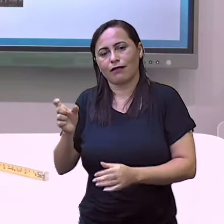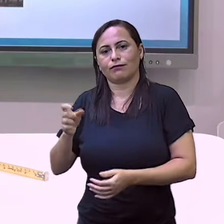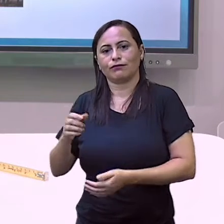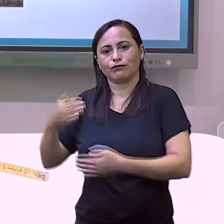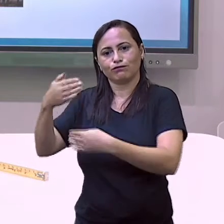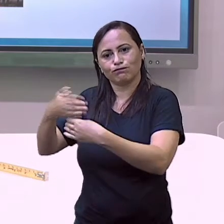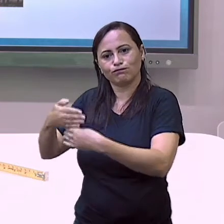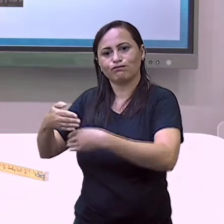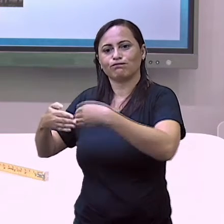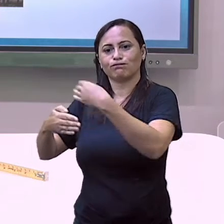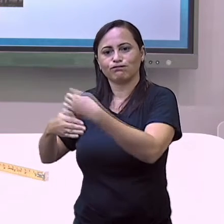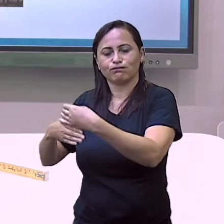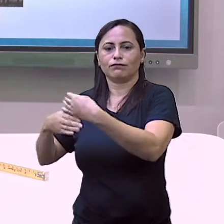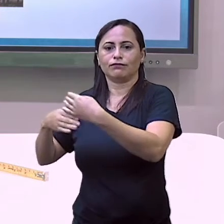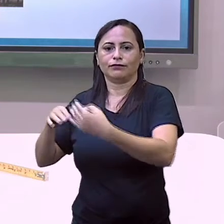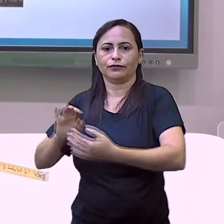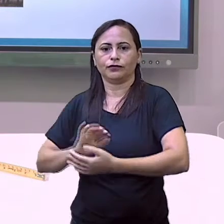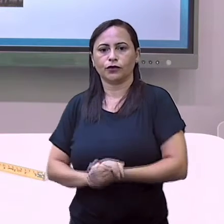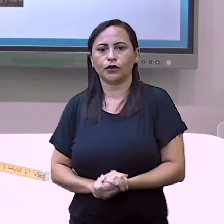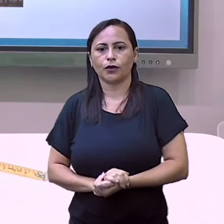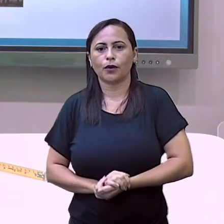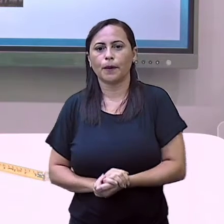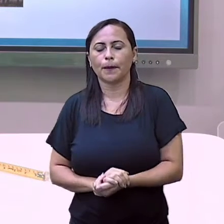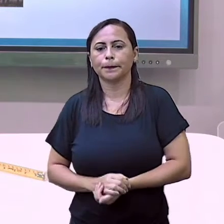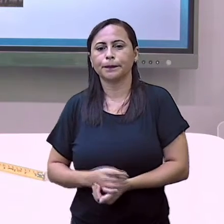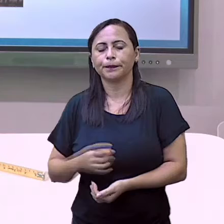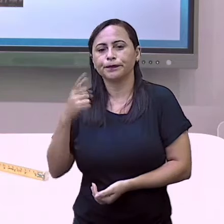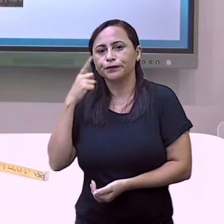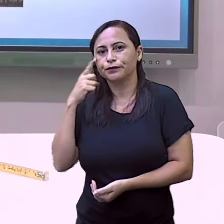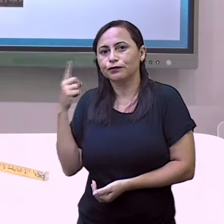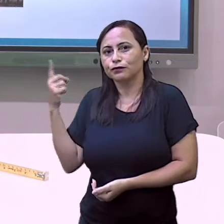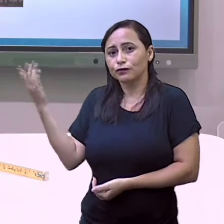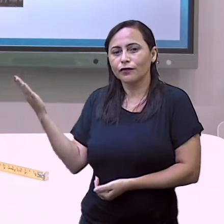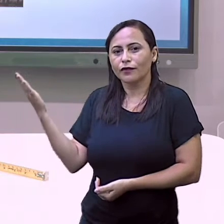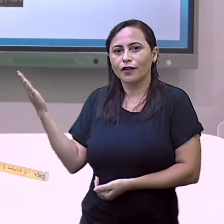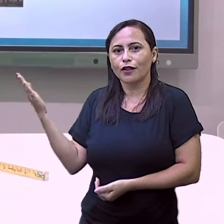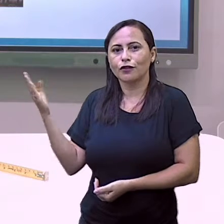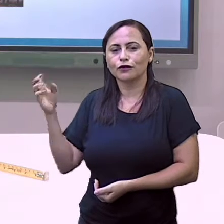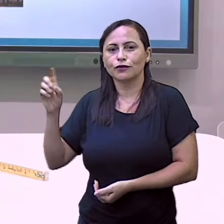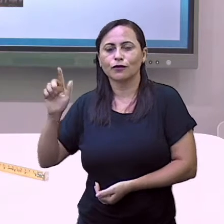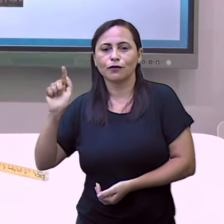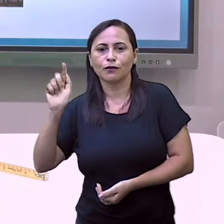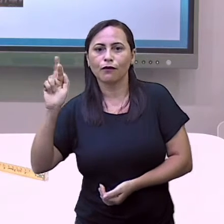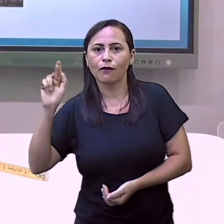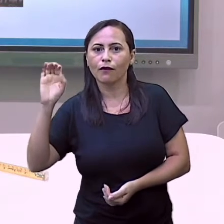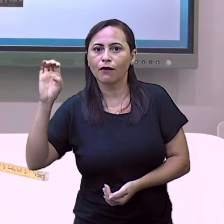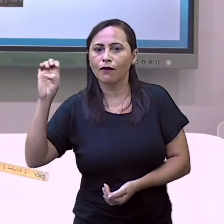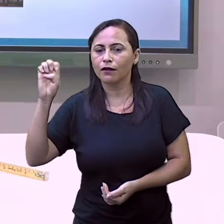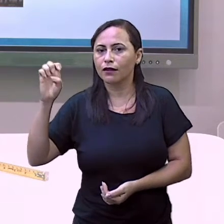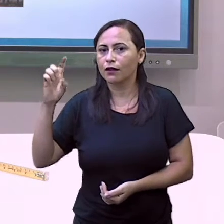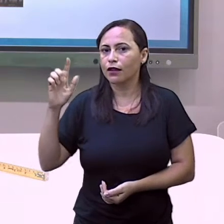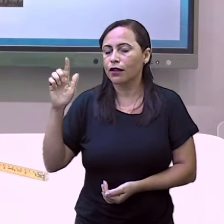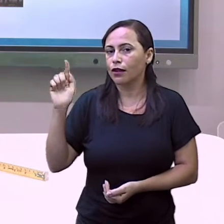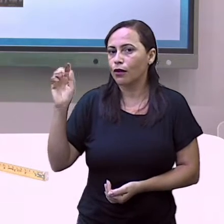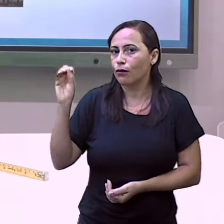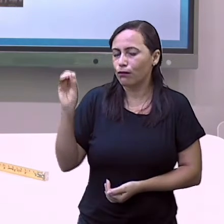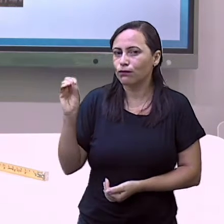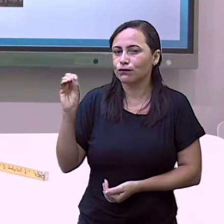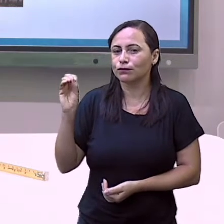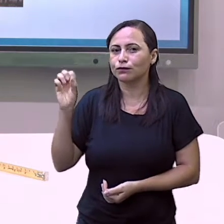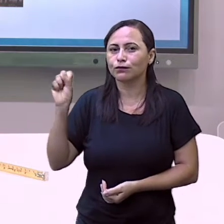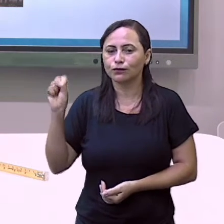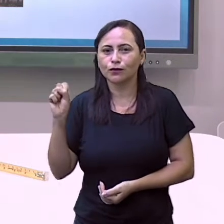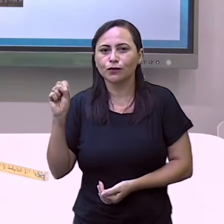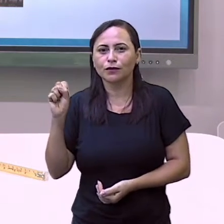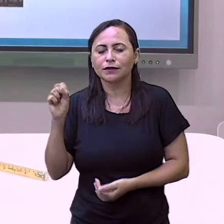pirâmide. Nós temos aqui também, olha, nos gregos, né, os seus coliseus, como que são as estruturas de